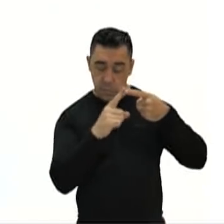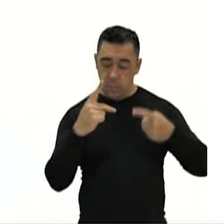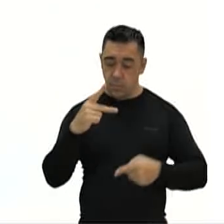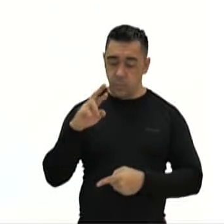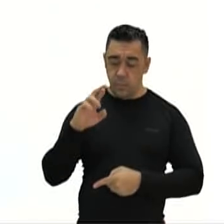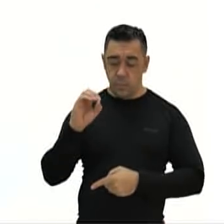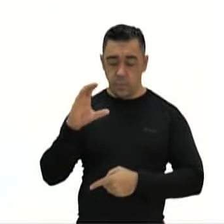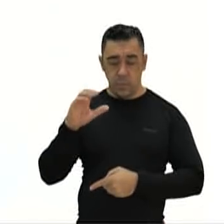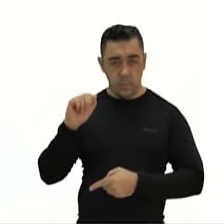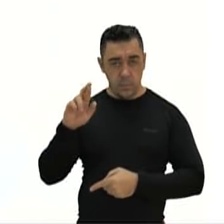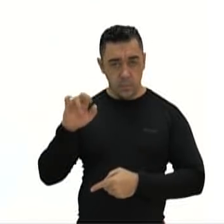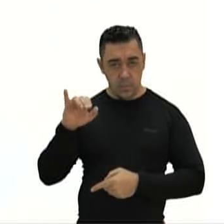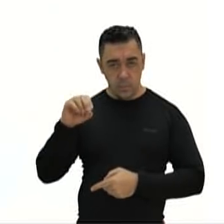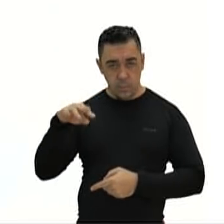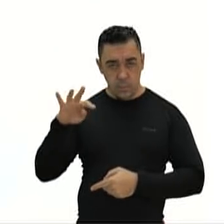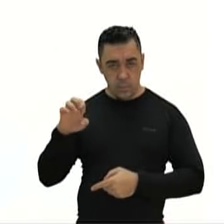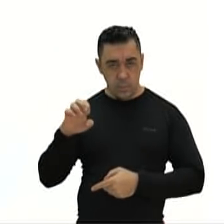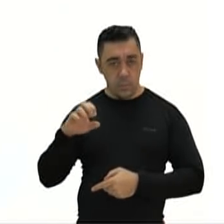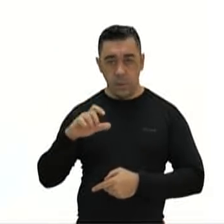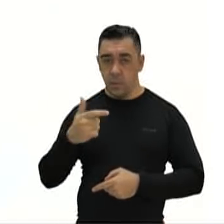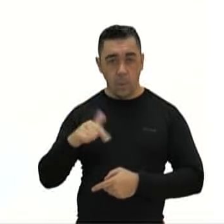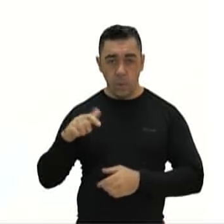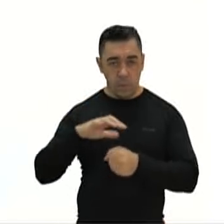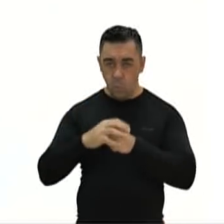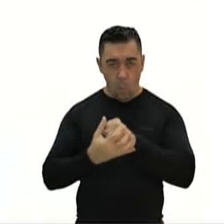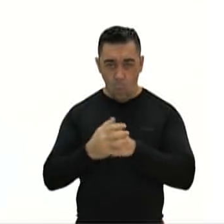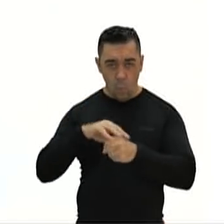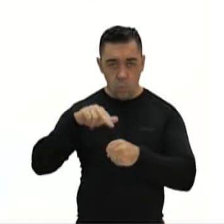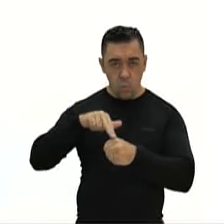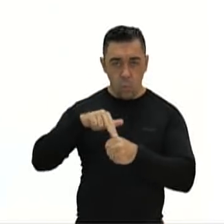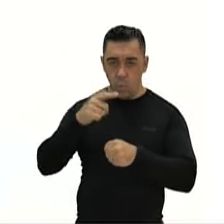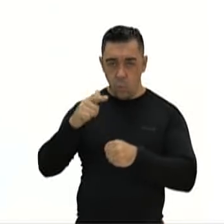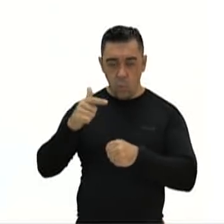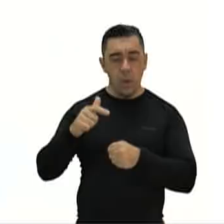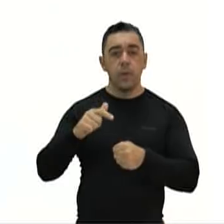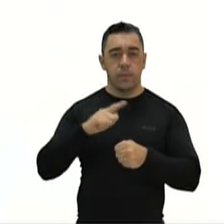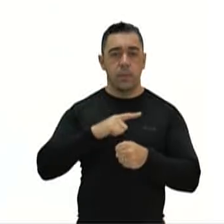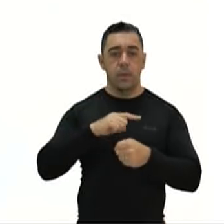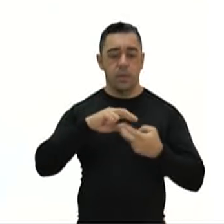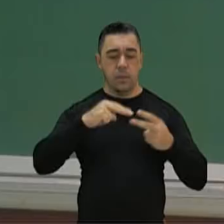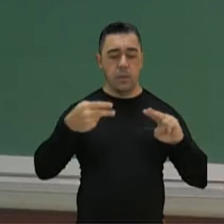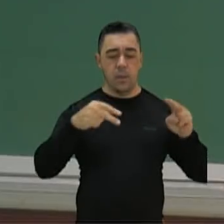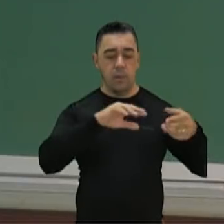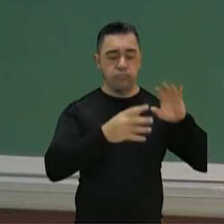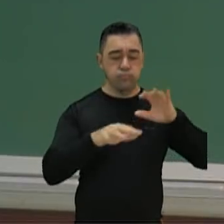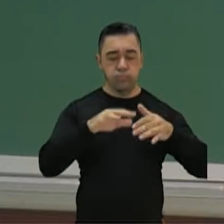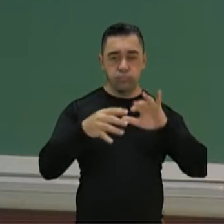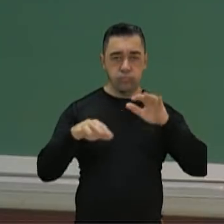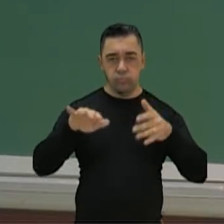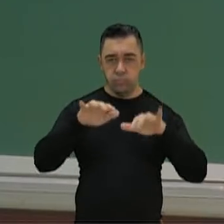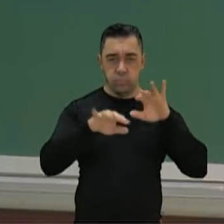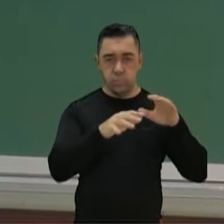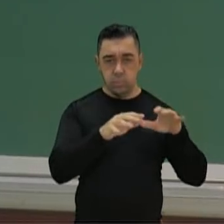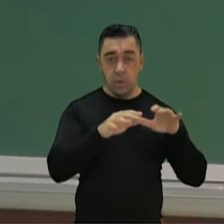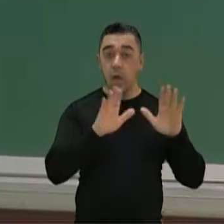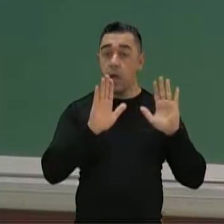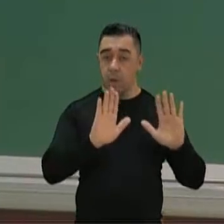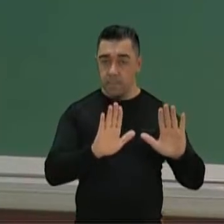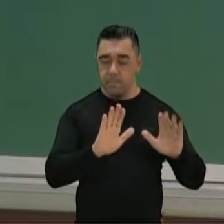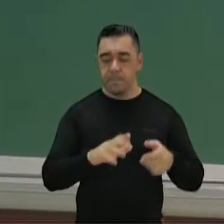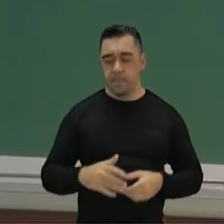procarionte. E na célula eucarionte animal e vegetal, o material genético está guardado,